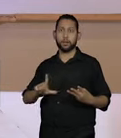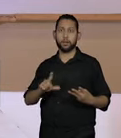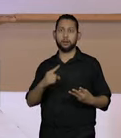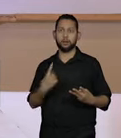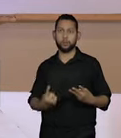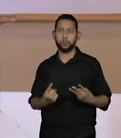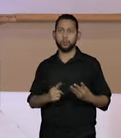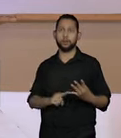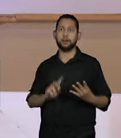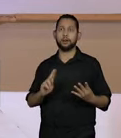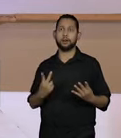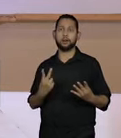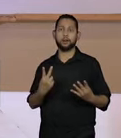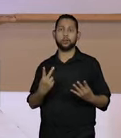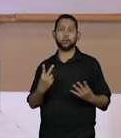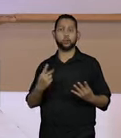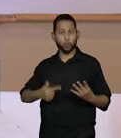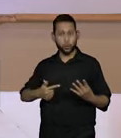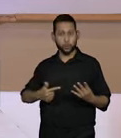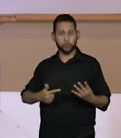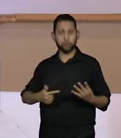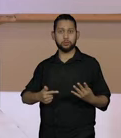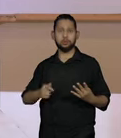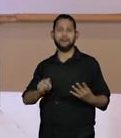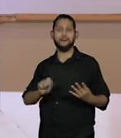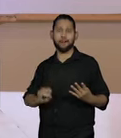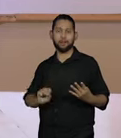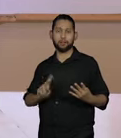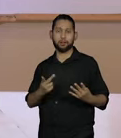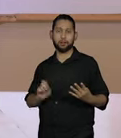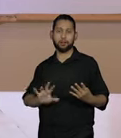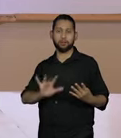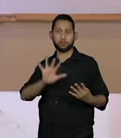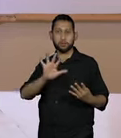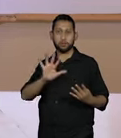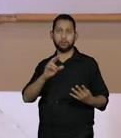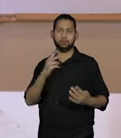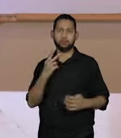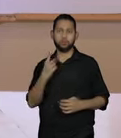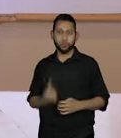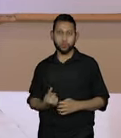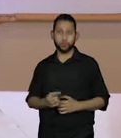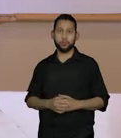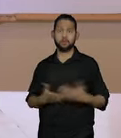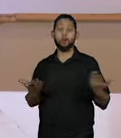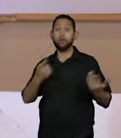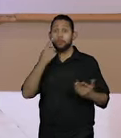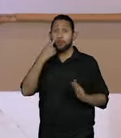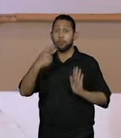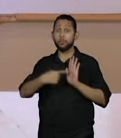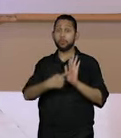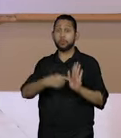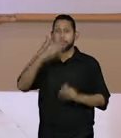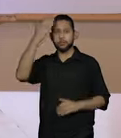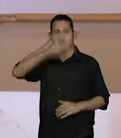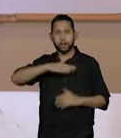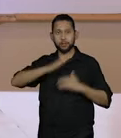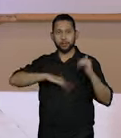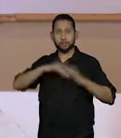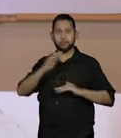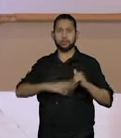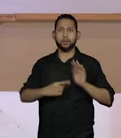zinco e 1 de gás hidrogênio. Agora a gente vai para a prática para fazermos esse